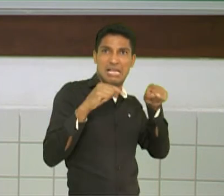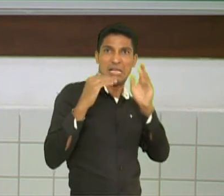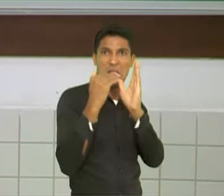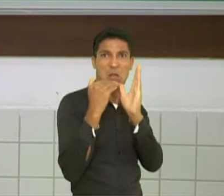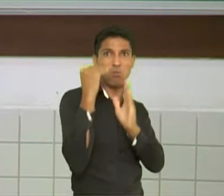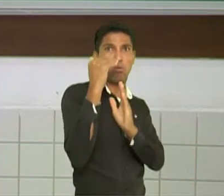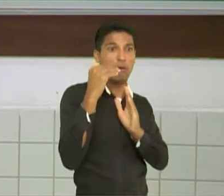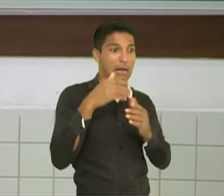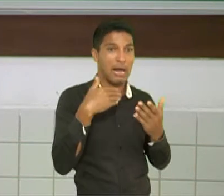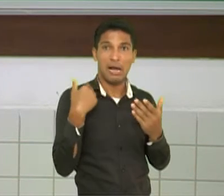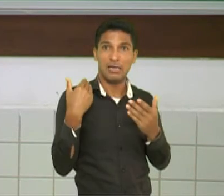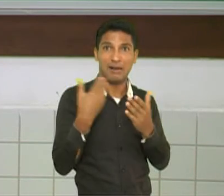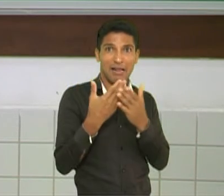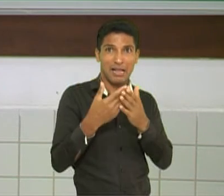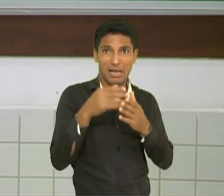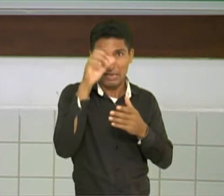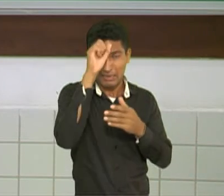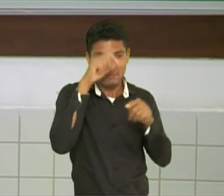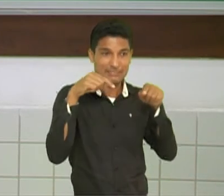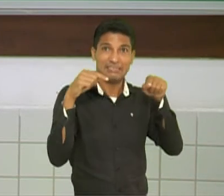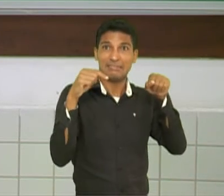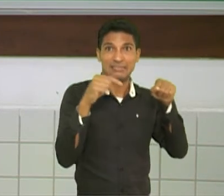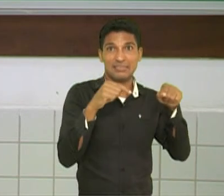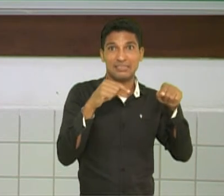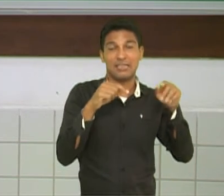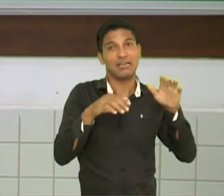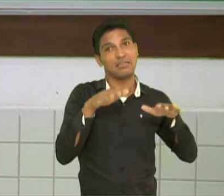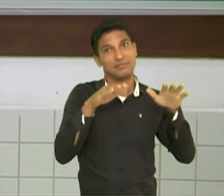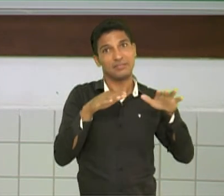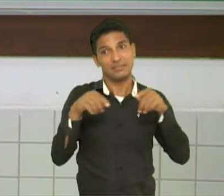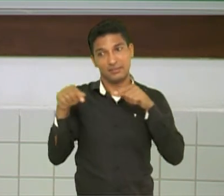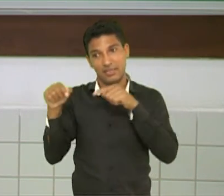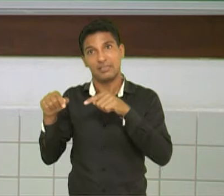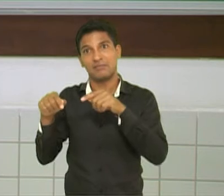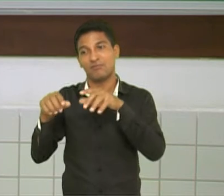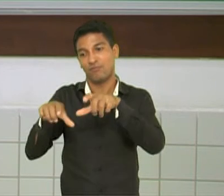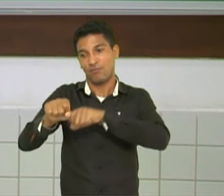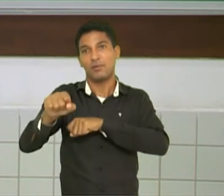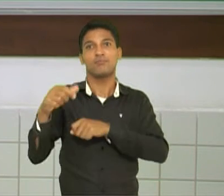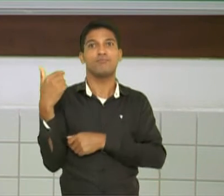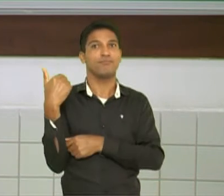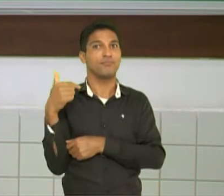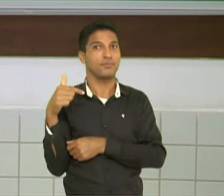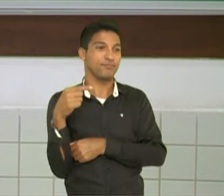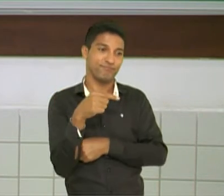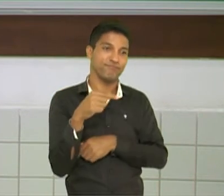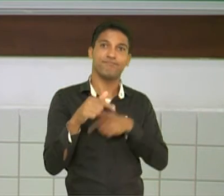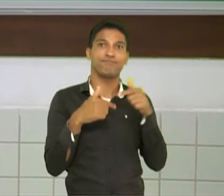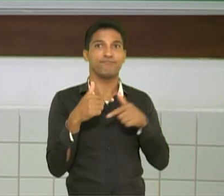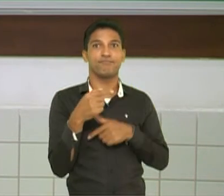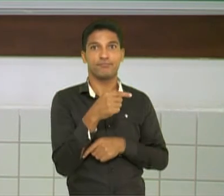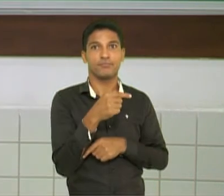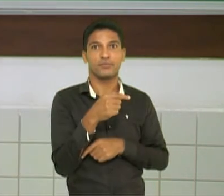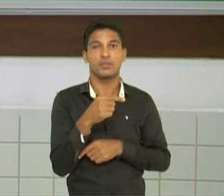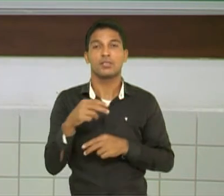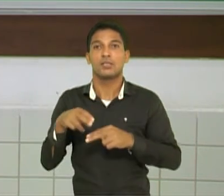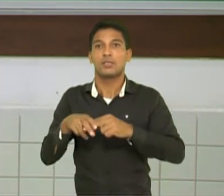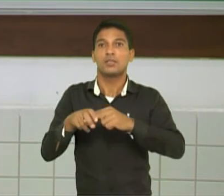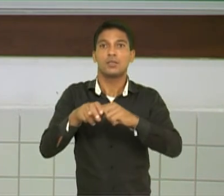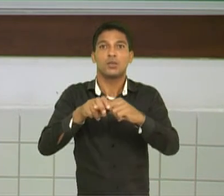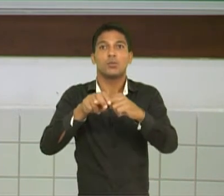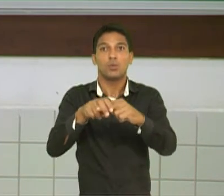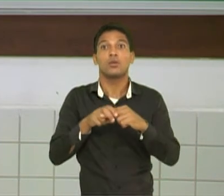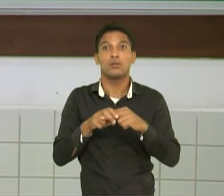áreas. Eles ainda precisam trabalhar em áreas mais tradicionais, onde a automação traz o sério risco